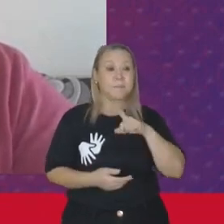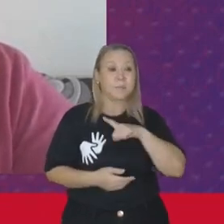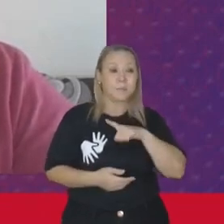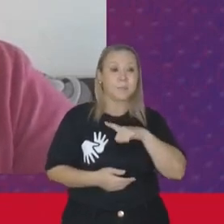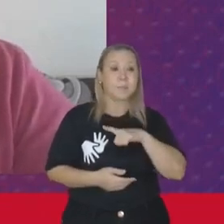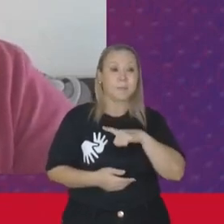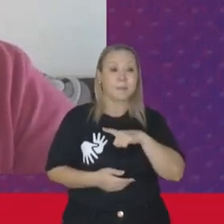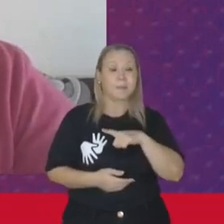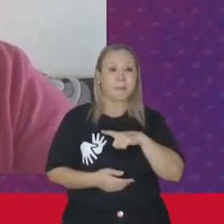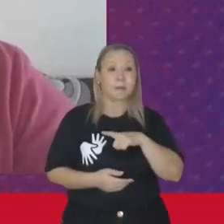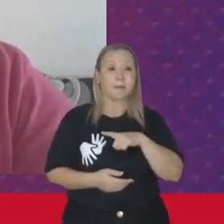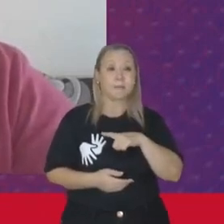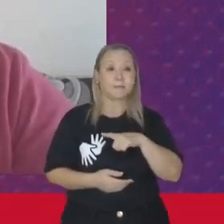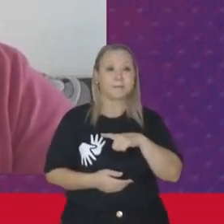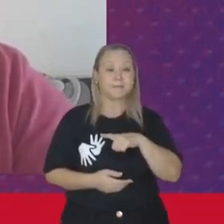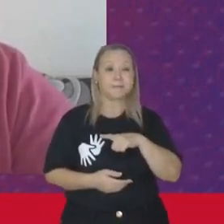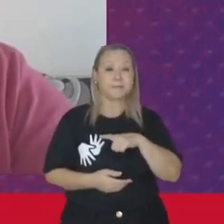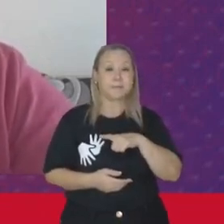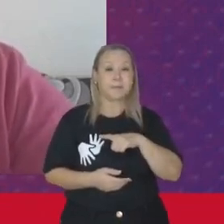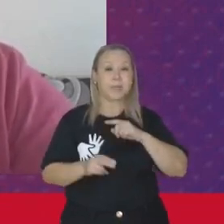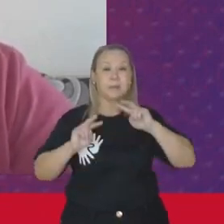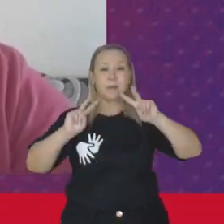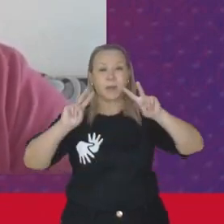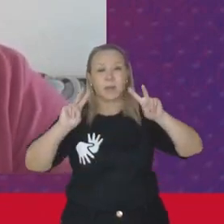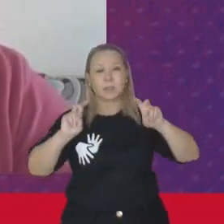têm sobre